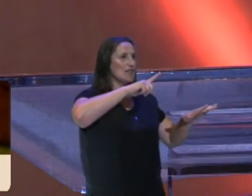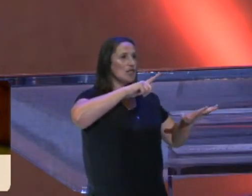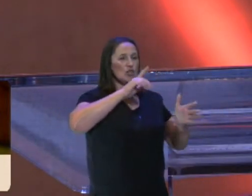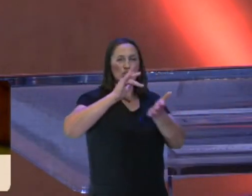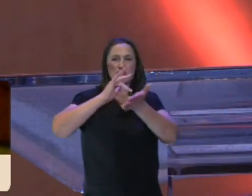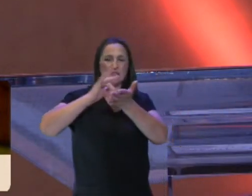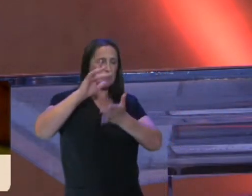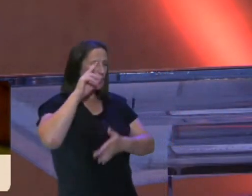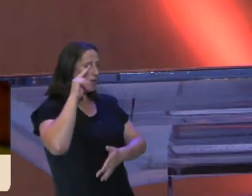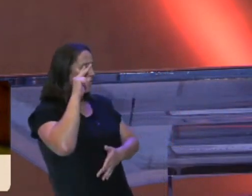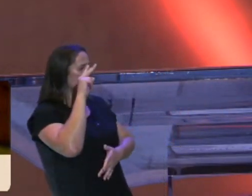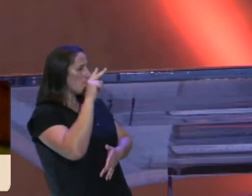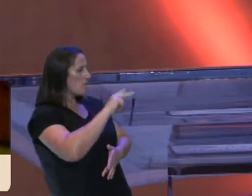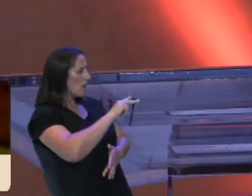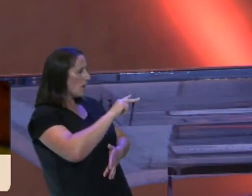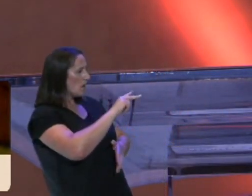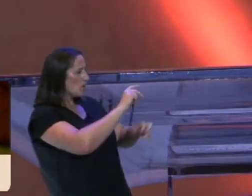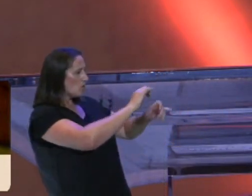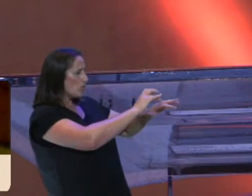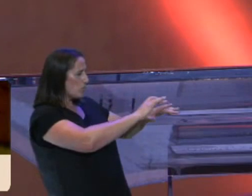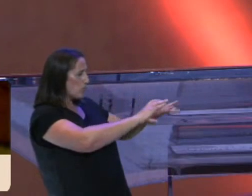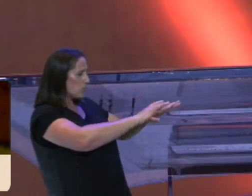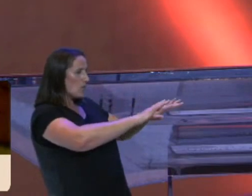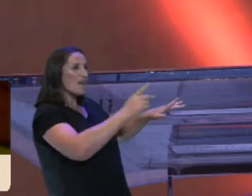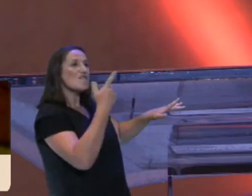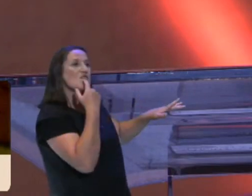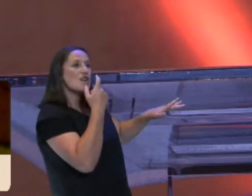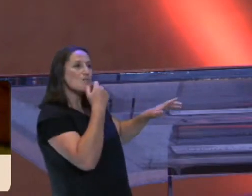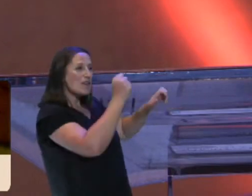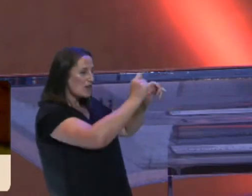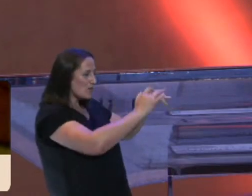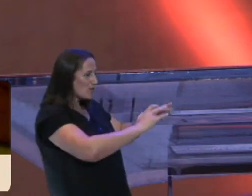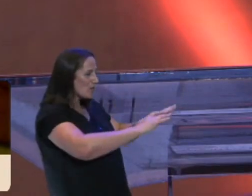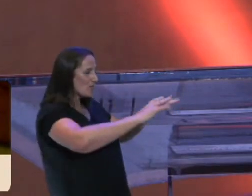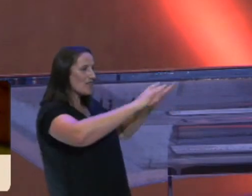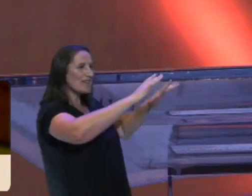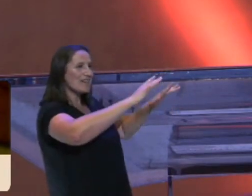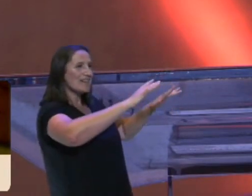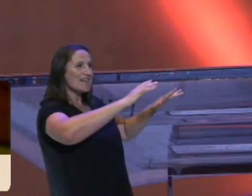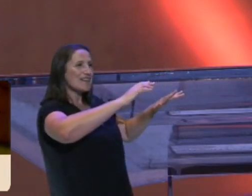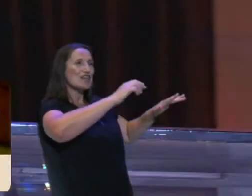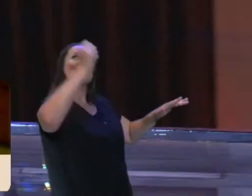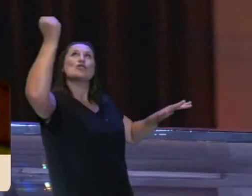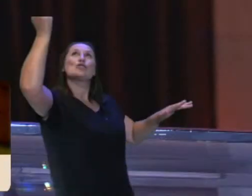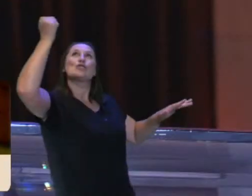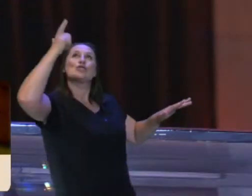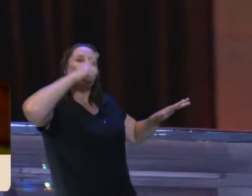veem o campo todo vermelho, que era o sol vermelho